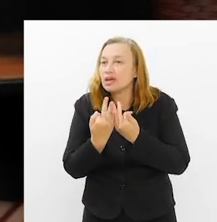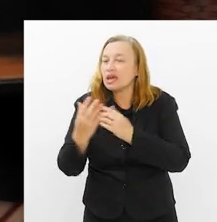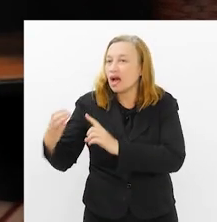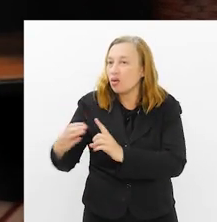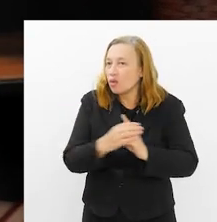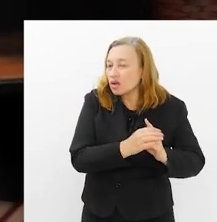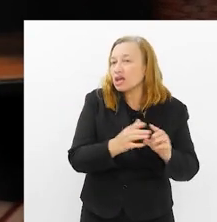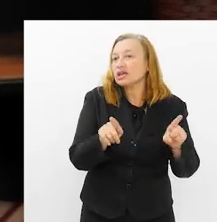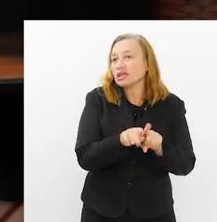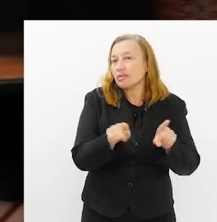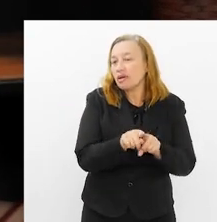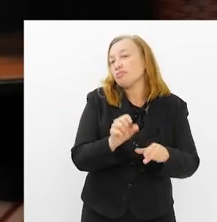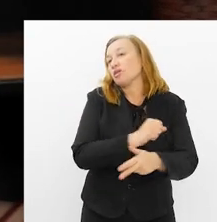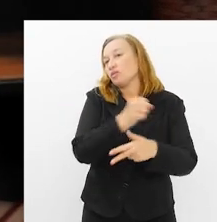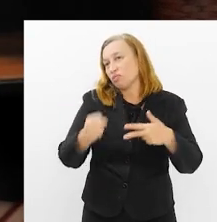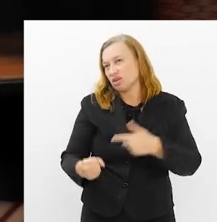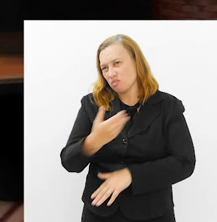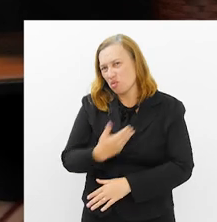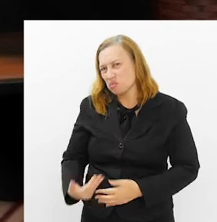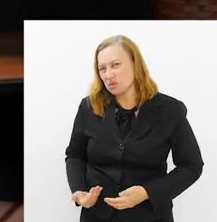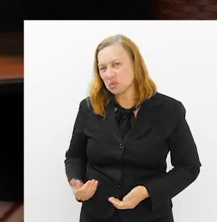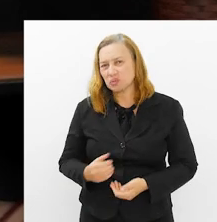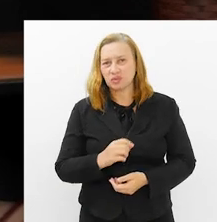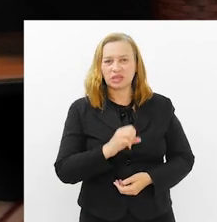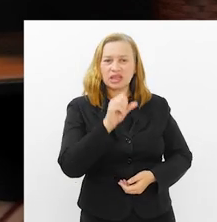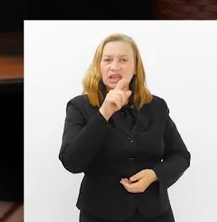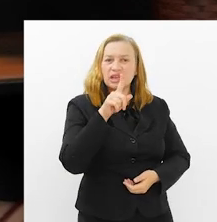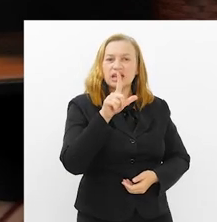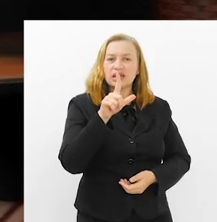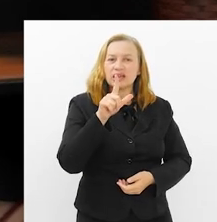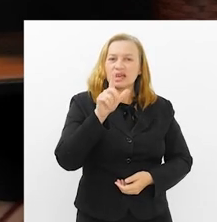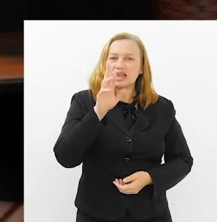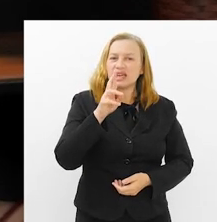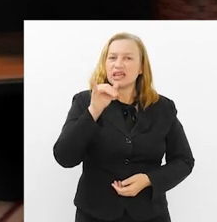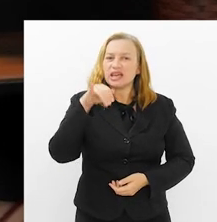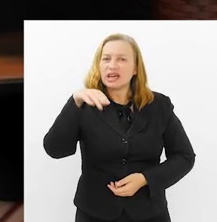ser acolhidas também, Niriane, pelo poder público?